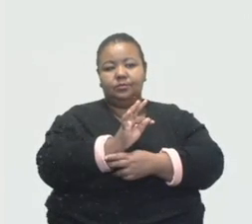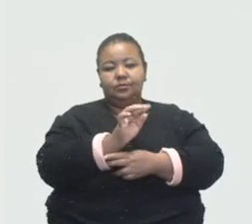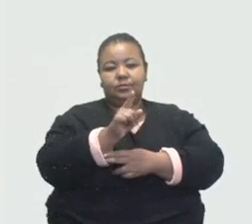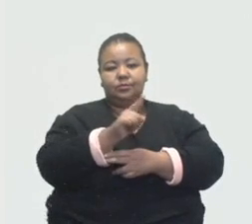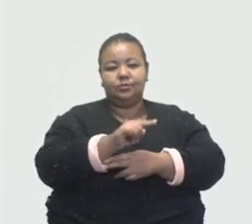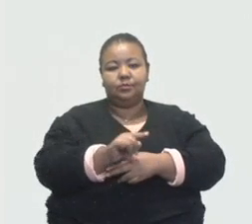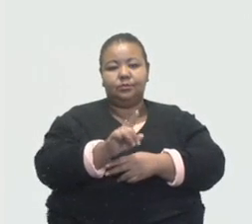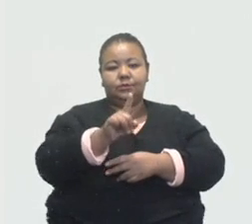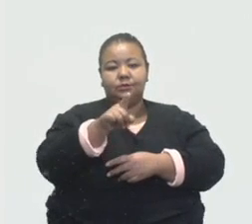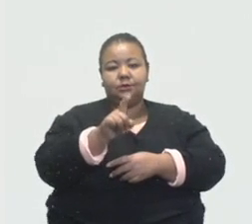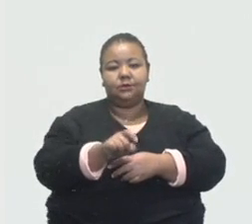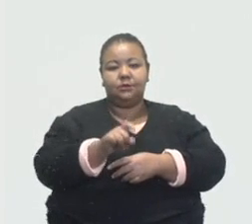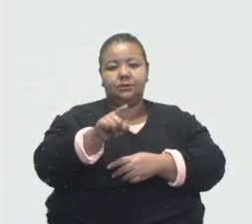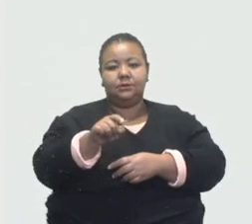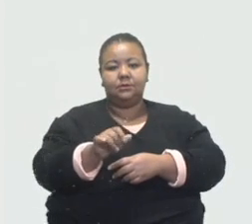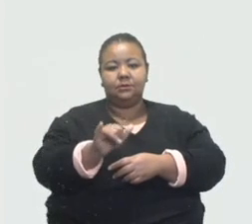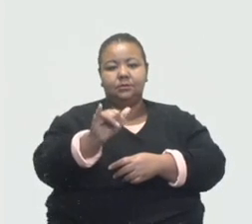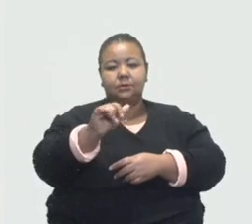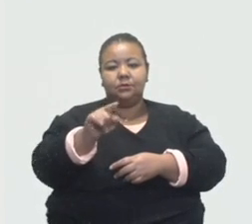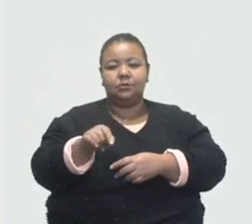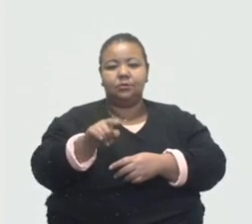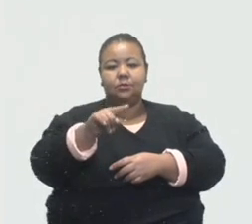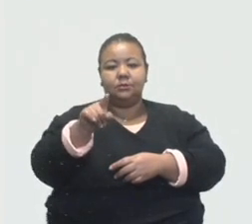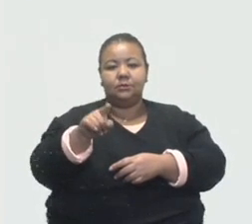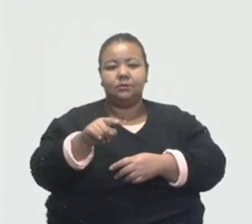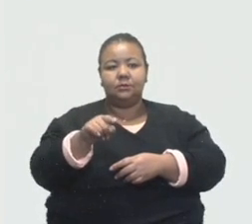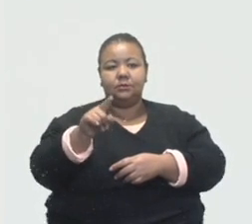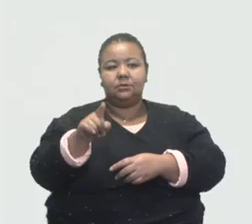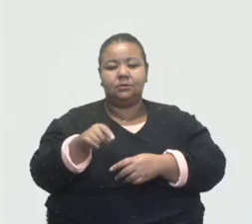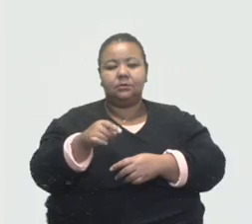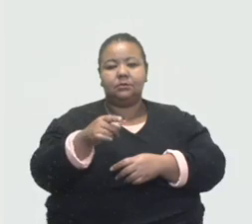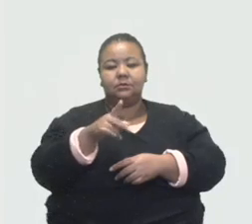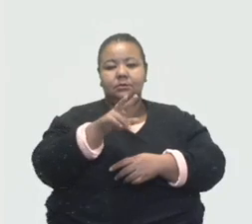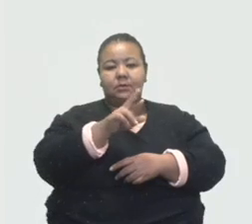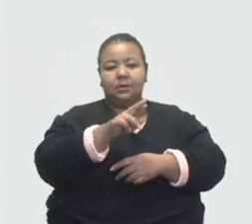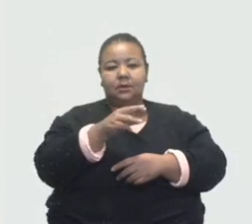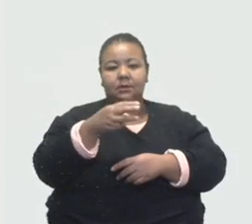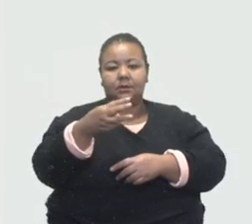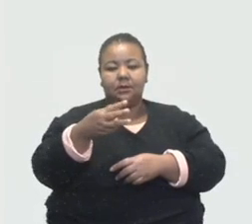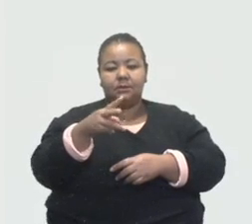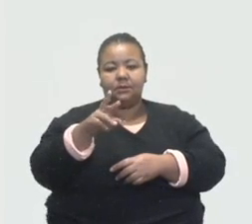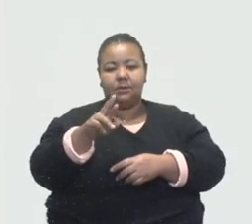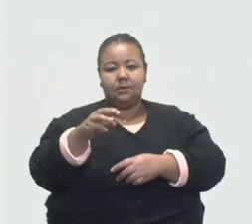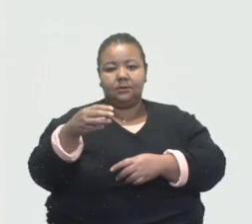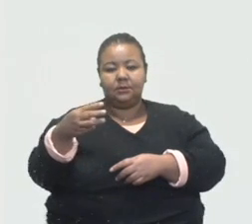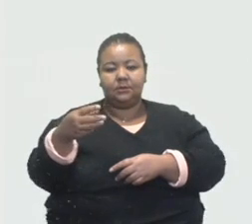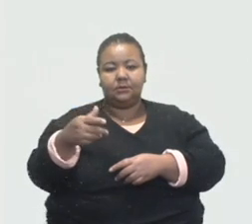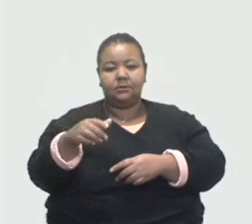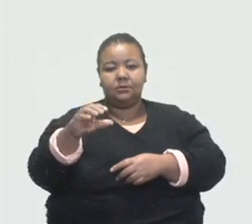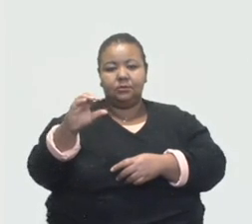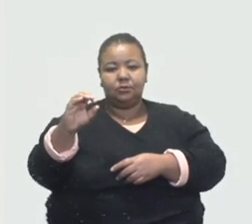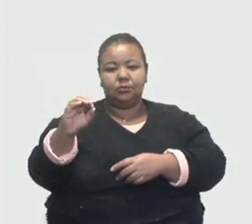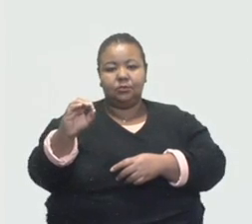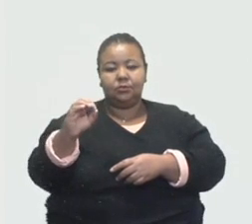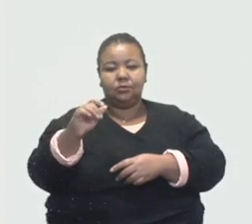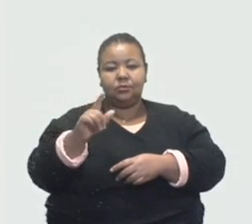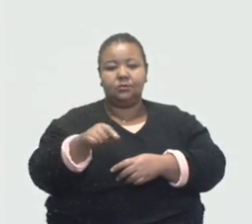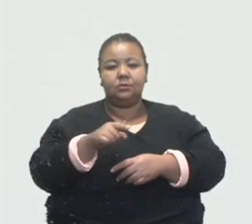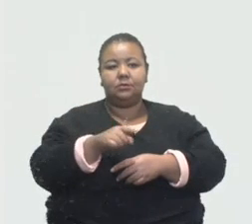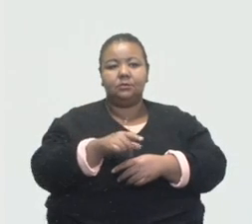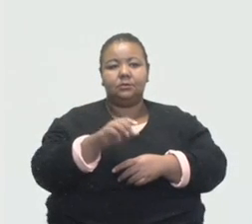x, y e z, é do R3 no R3. Não tem que levar o vetor nulo? O vetor nulo do R3